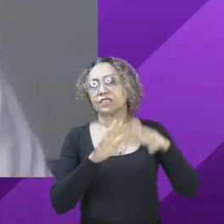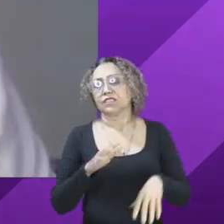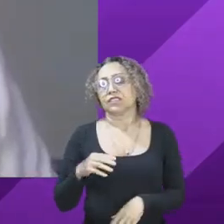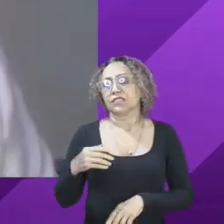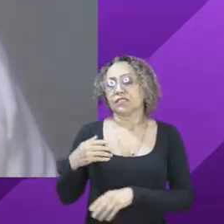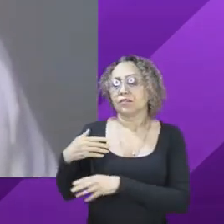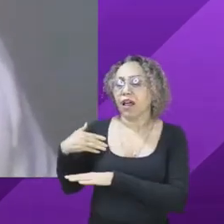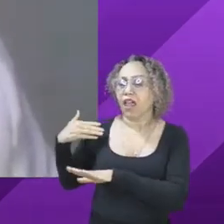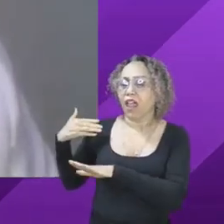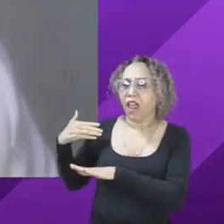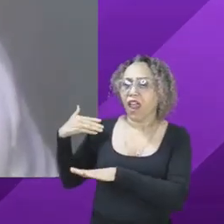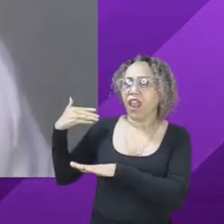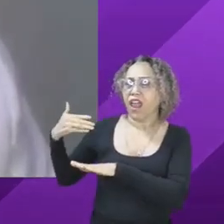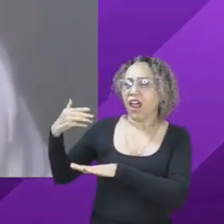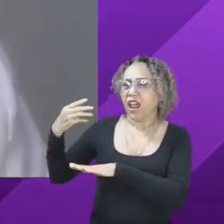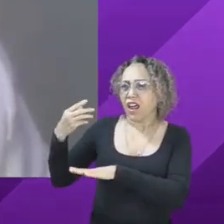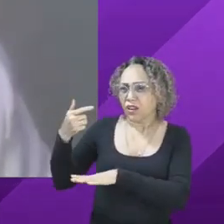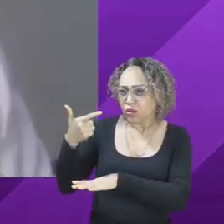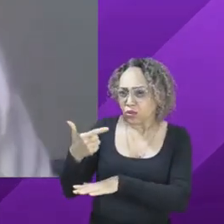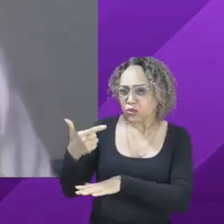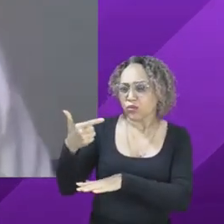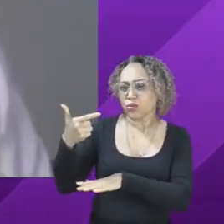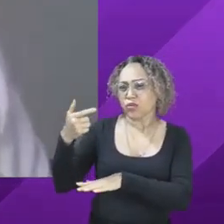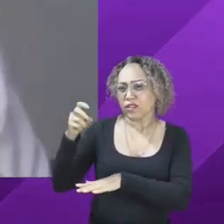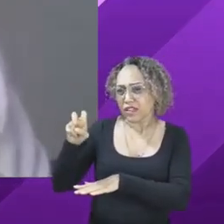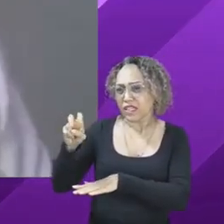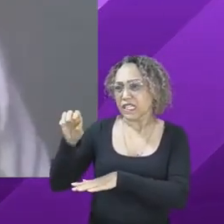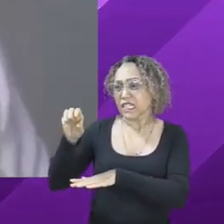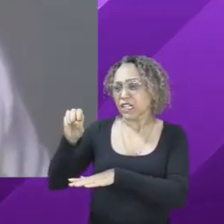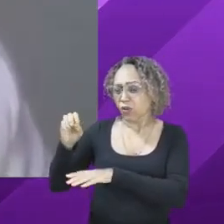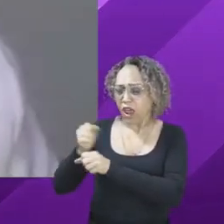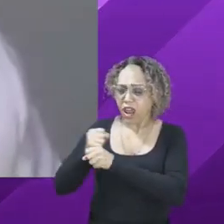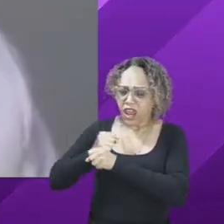350 anos sobrevivendo, né, à escravidão,